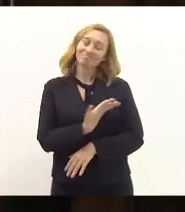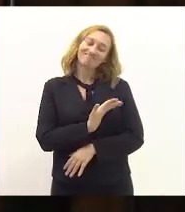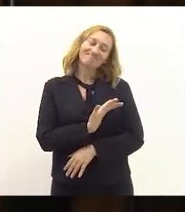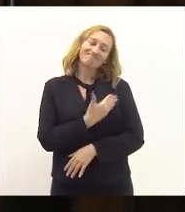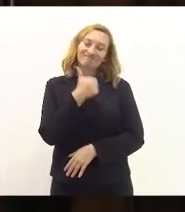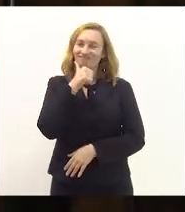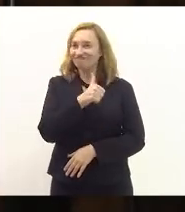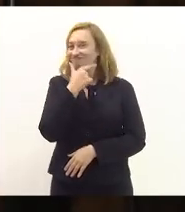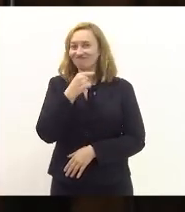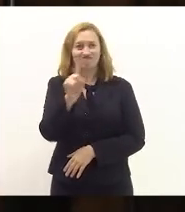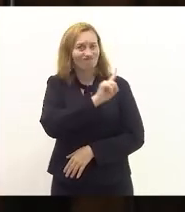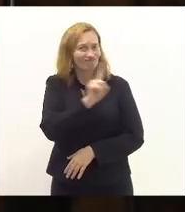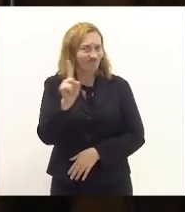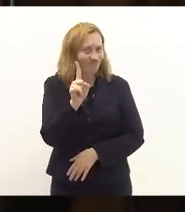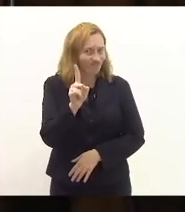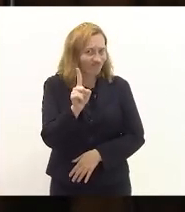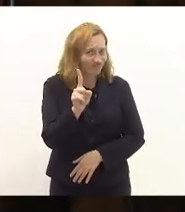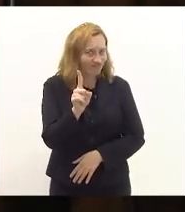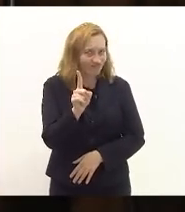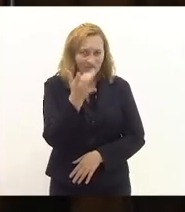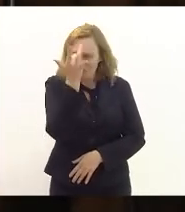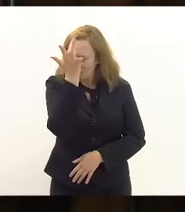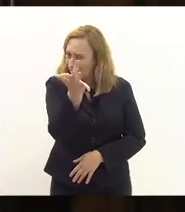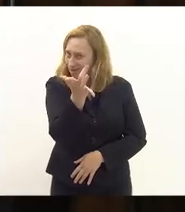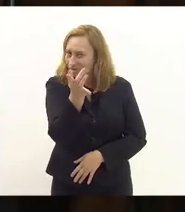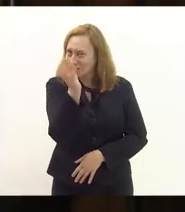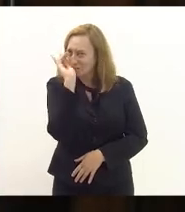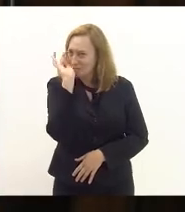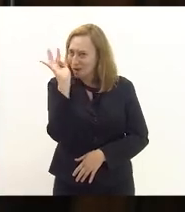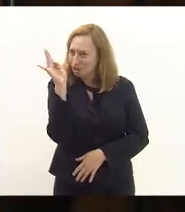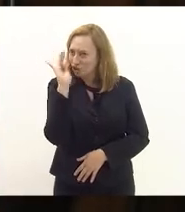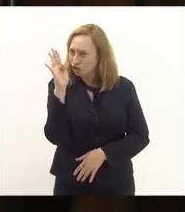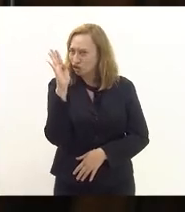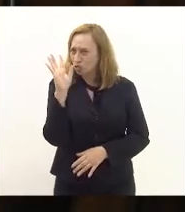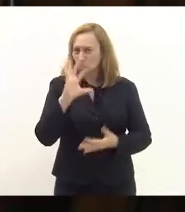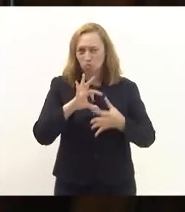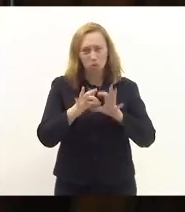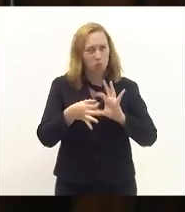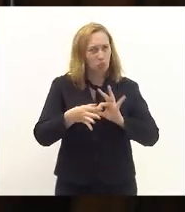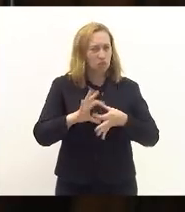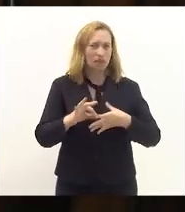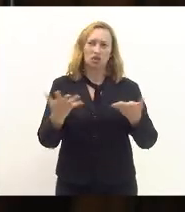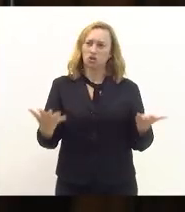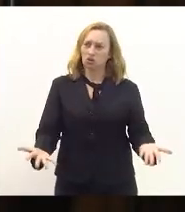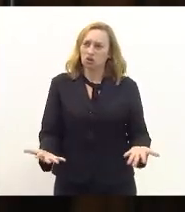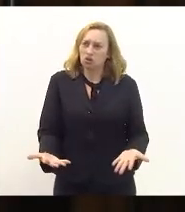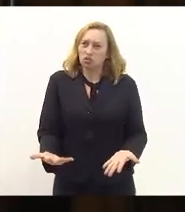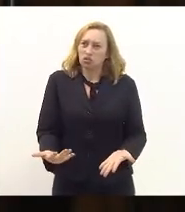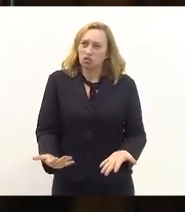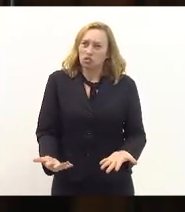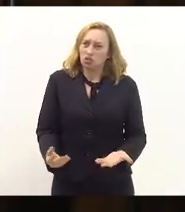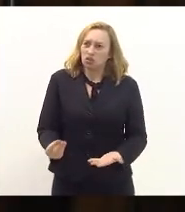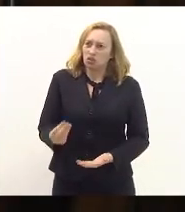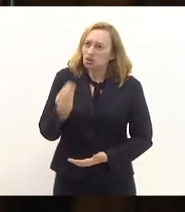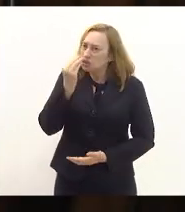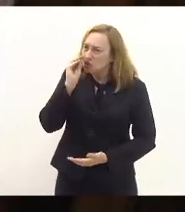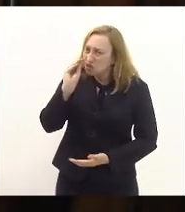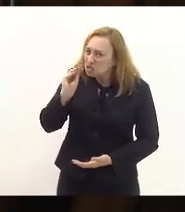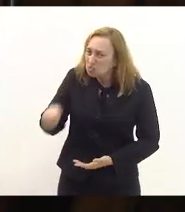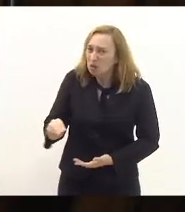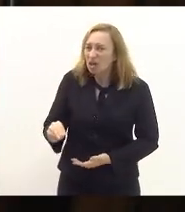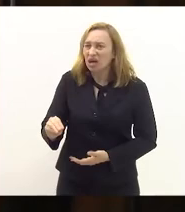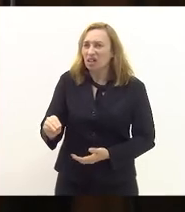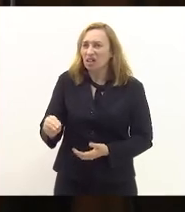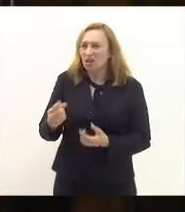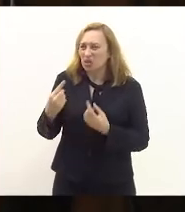amigas, não é fácil. Vocês imaginam, no contexto de terror, de ameaças, do exílio,